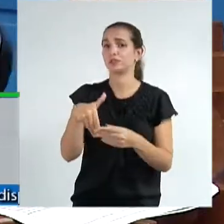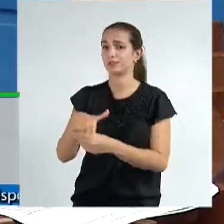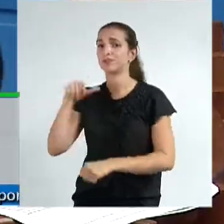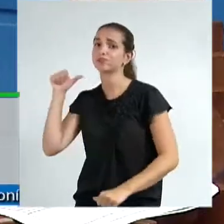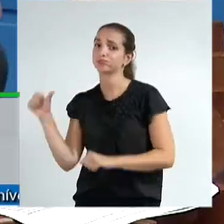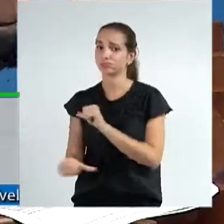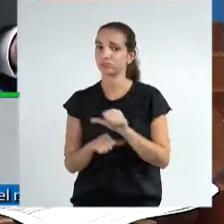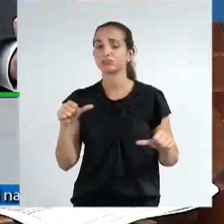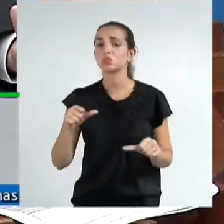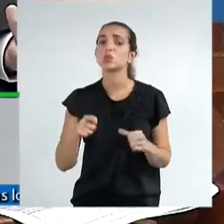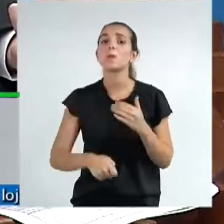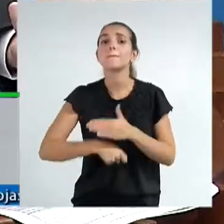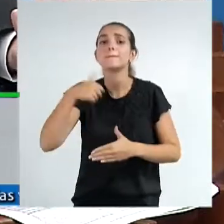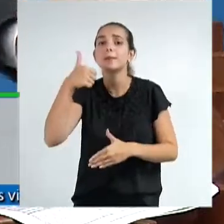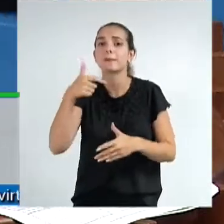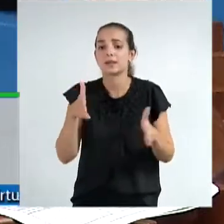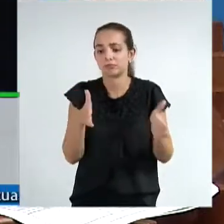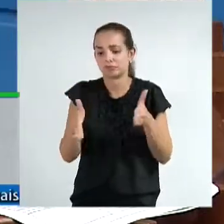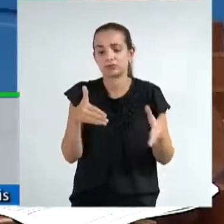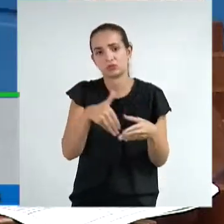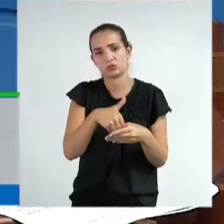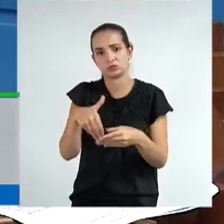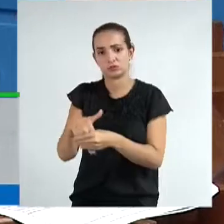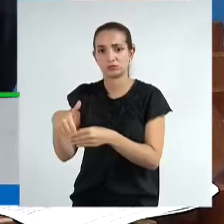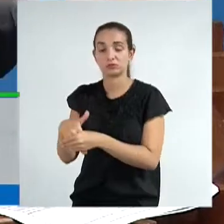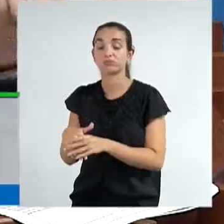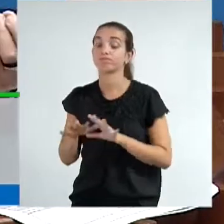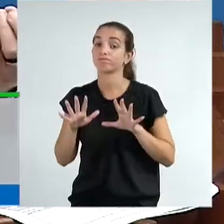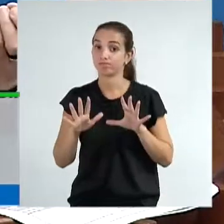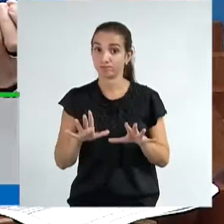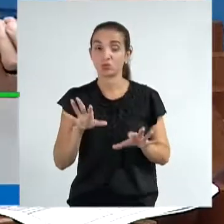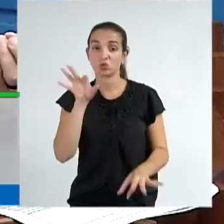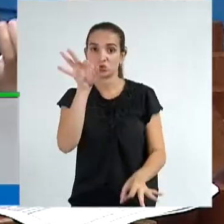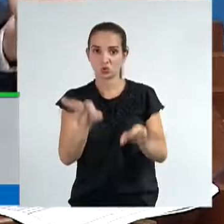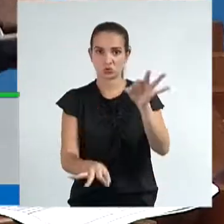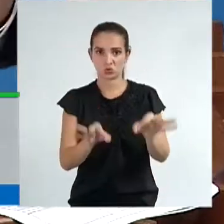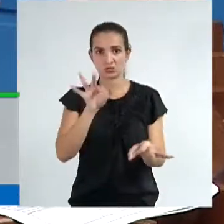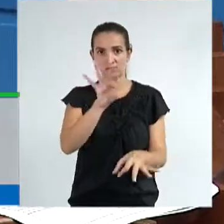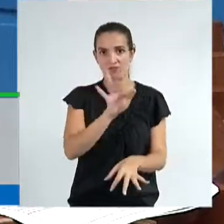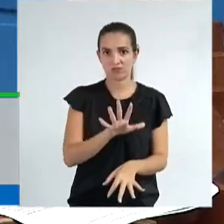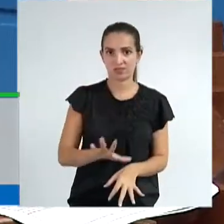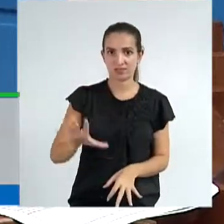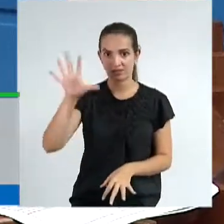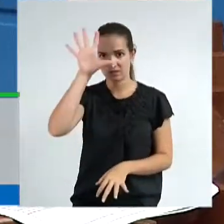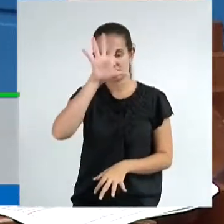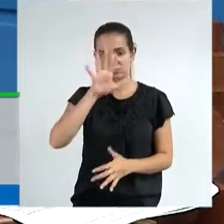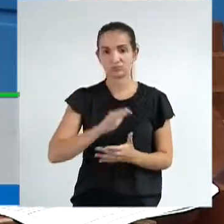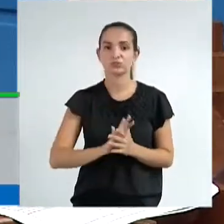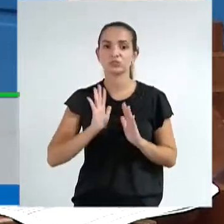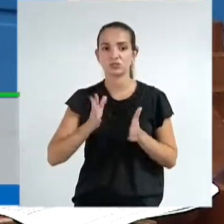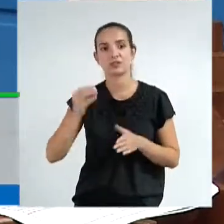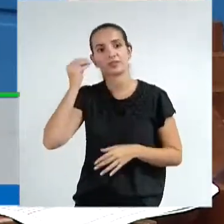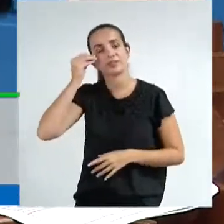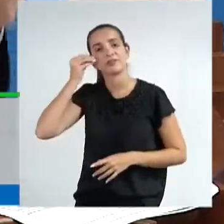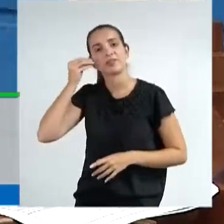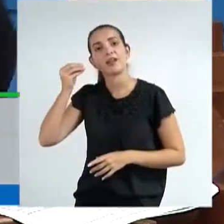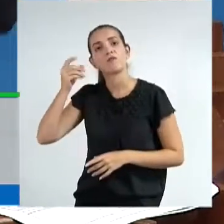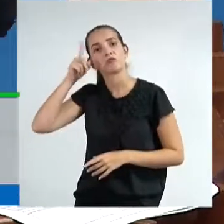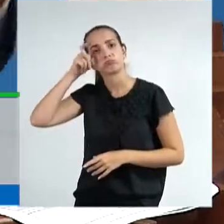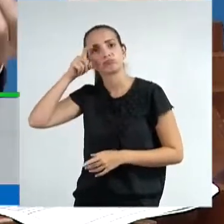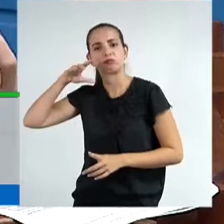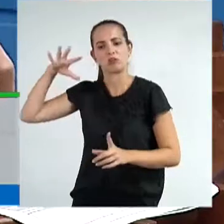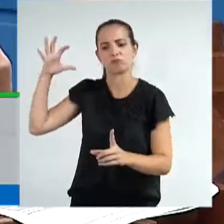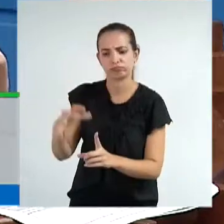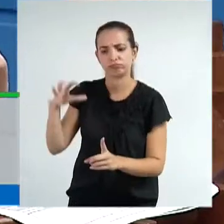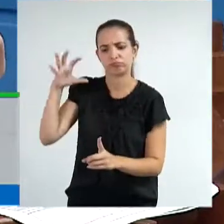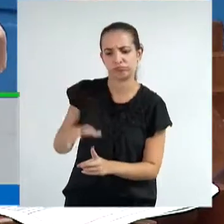votação no primeiro turno. Ou seja, como juiz federal, ele já tentava influir no